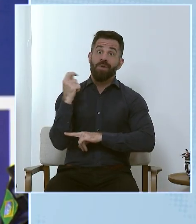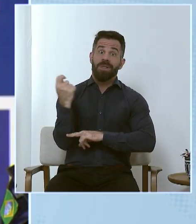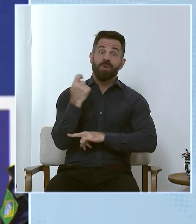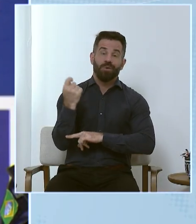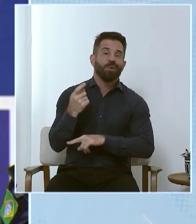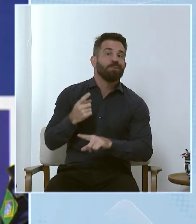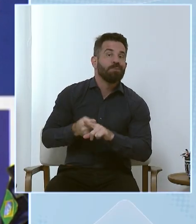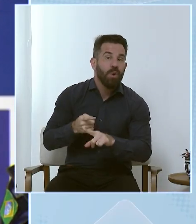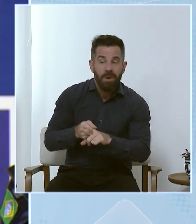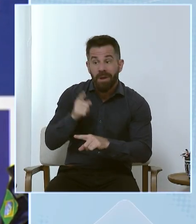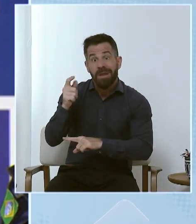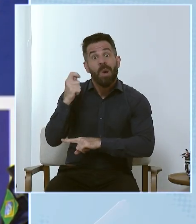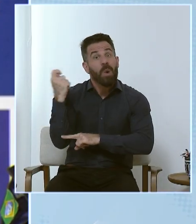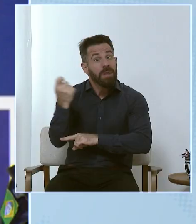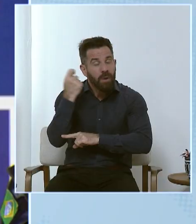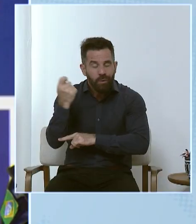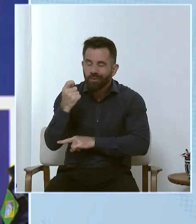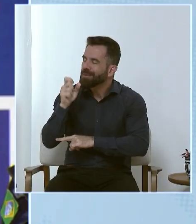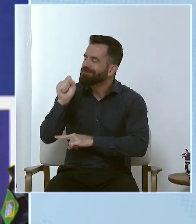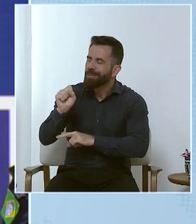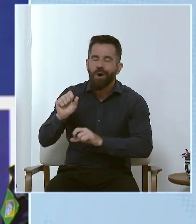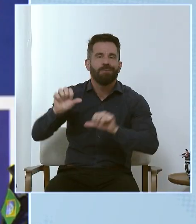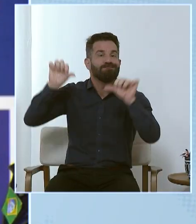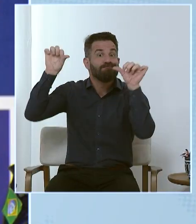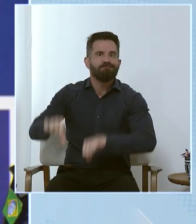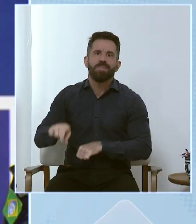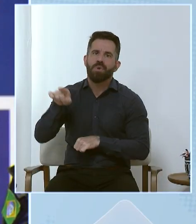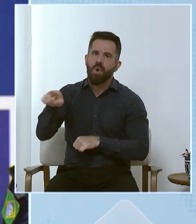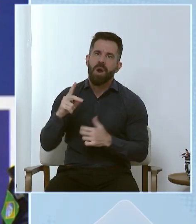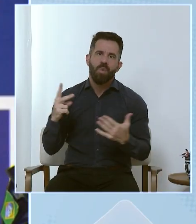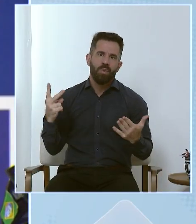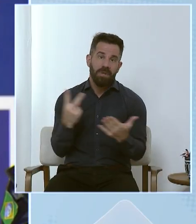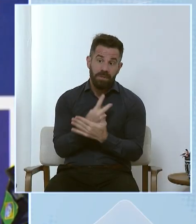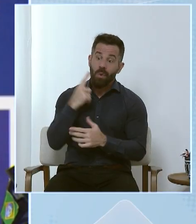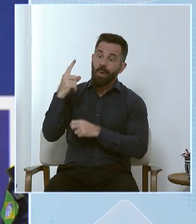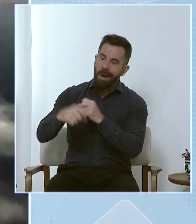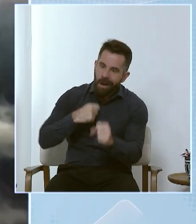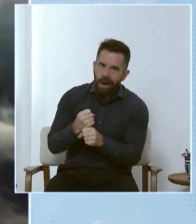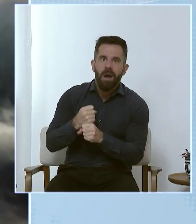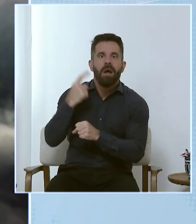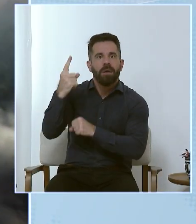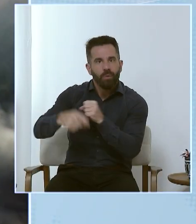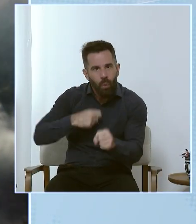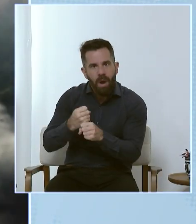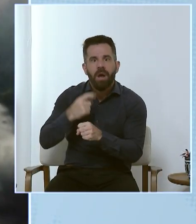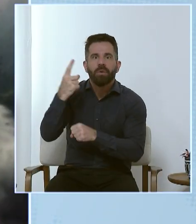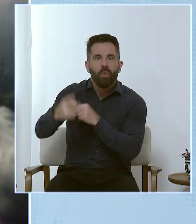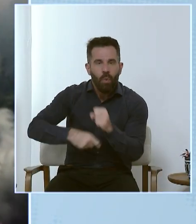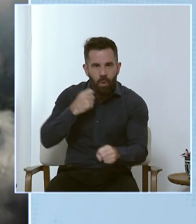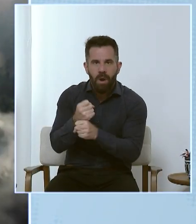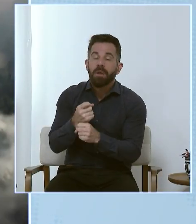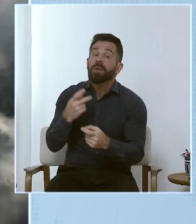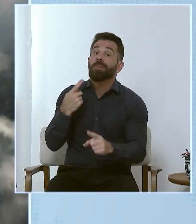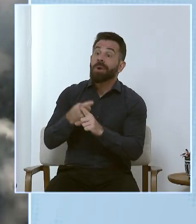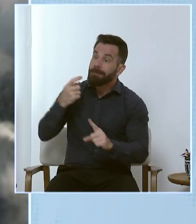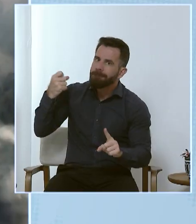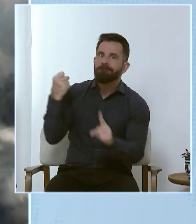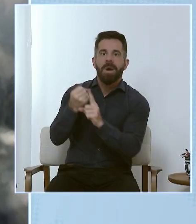Sul é um dos estados que pode ser mais afetado todo ano pelo impacto das mudanças